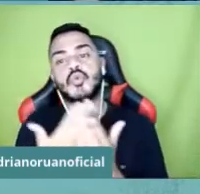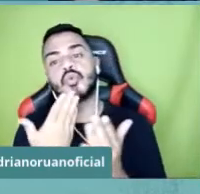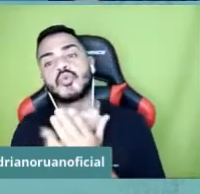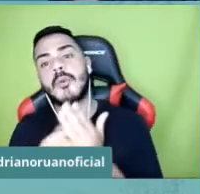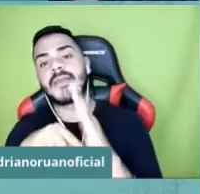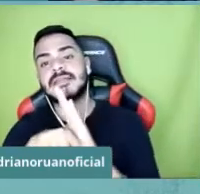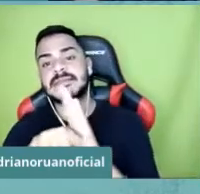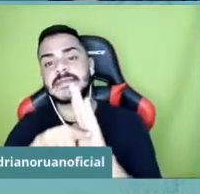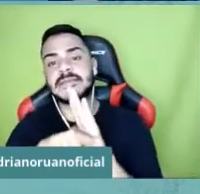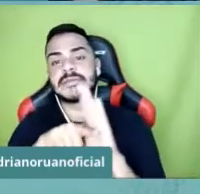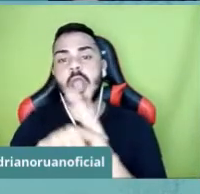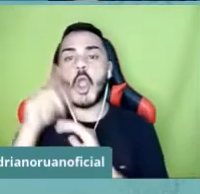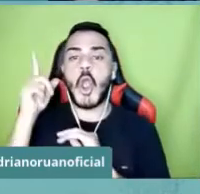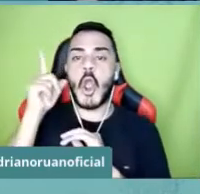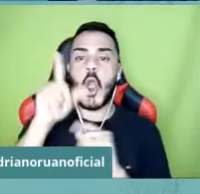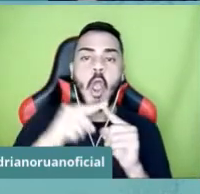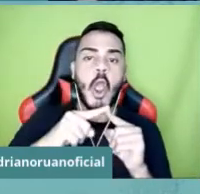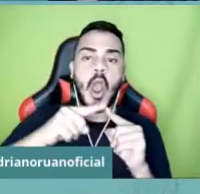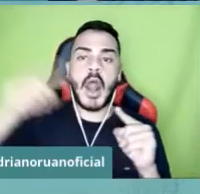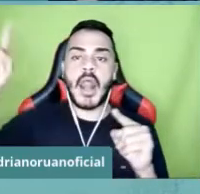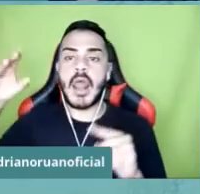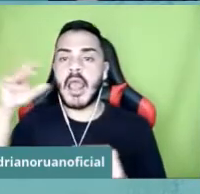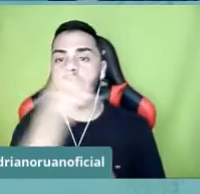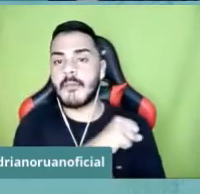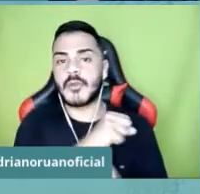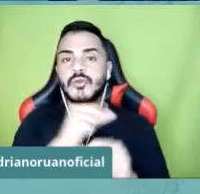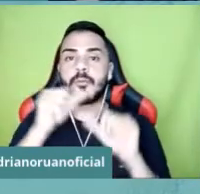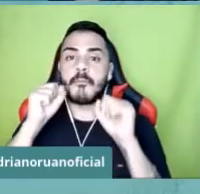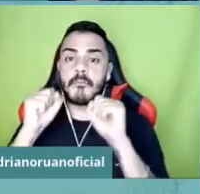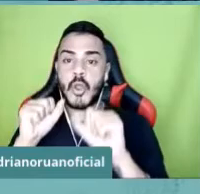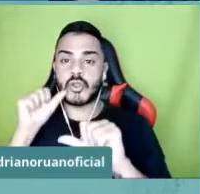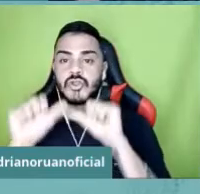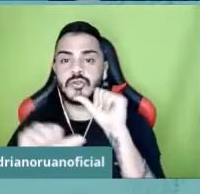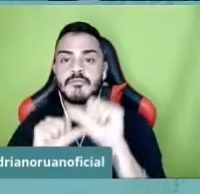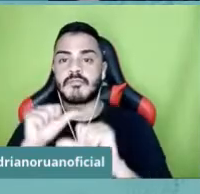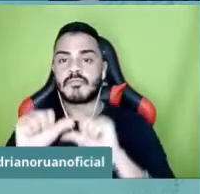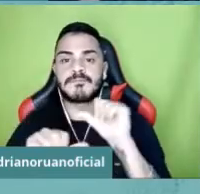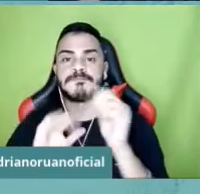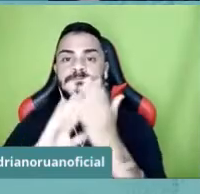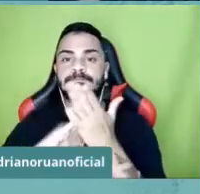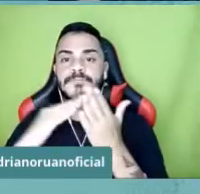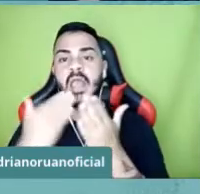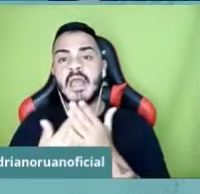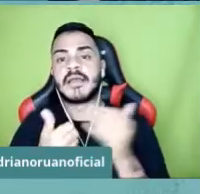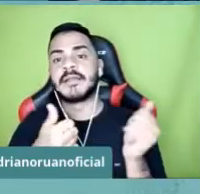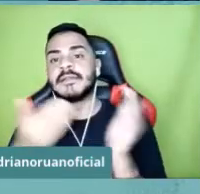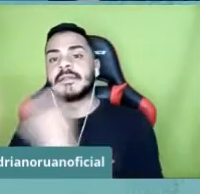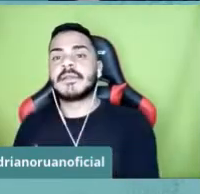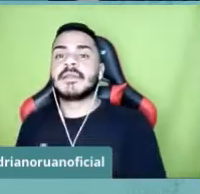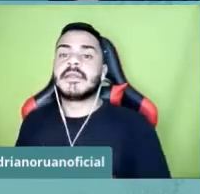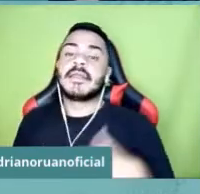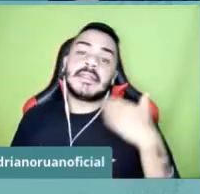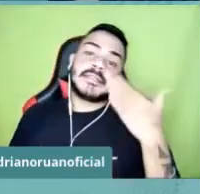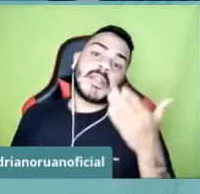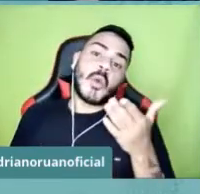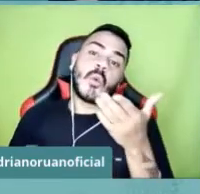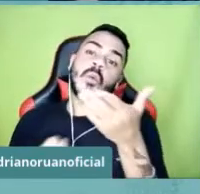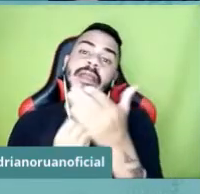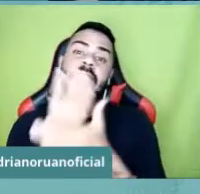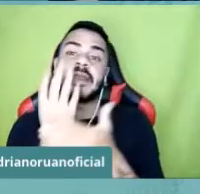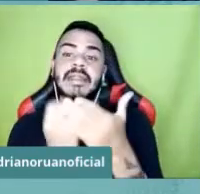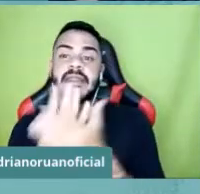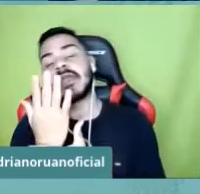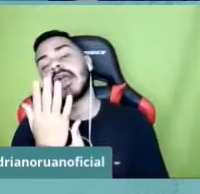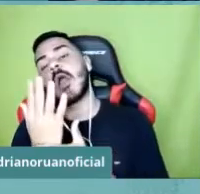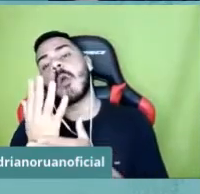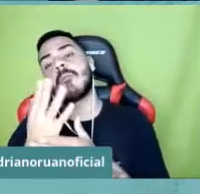avançassem de forma mais rápida. Então, a partir daí, nessa fase exploratória, cria-se um modelo, uma plataforma,